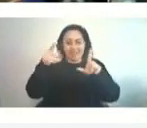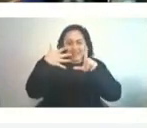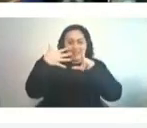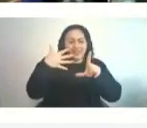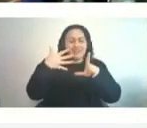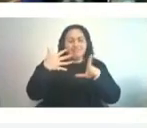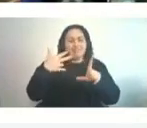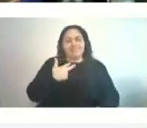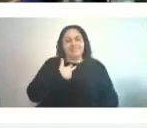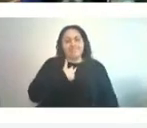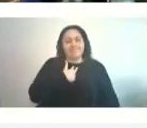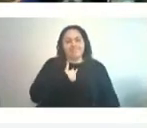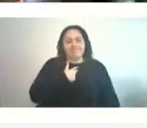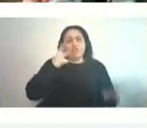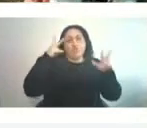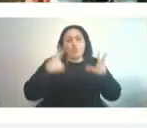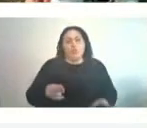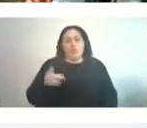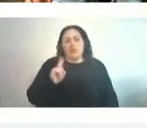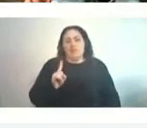a possibilidade,